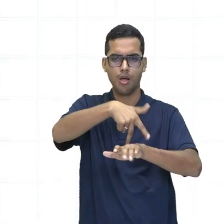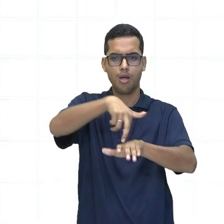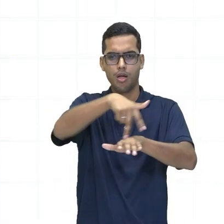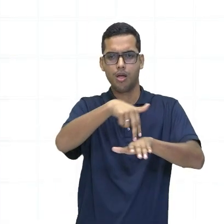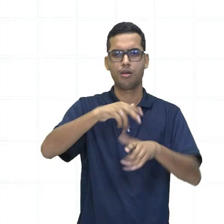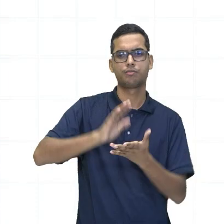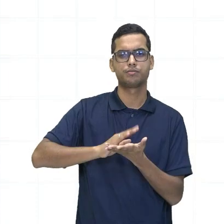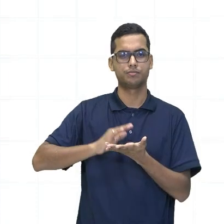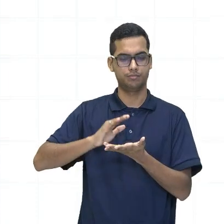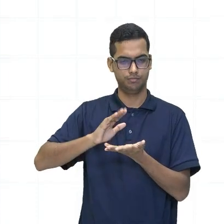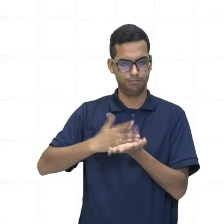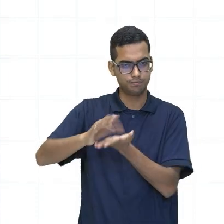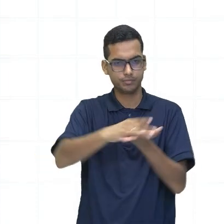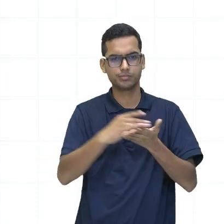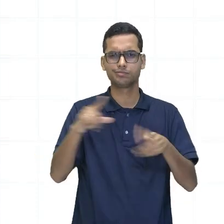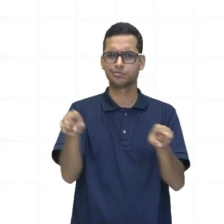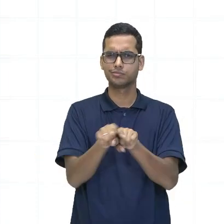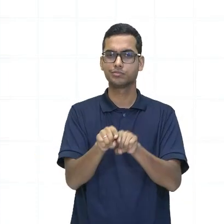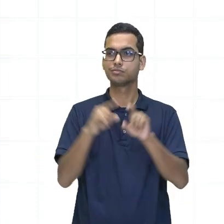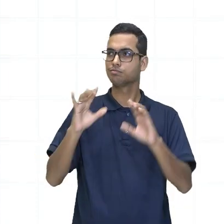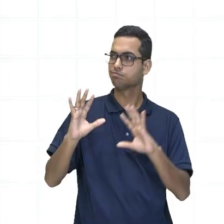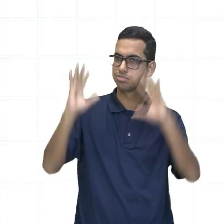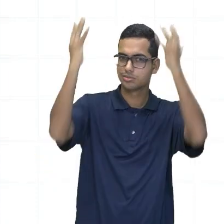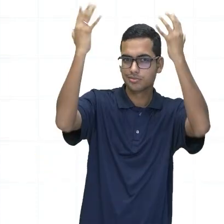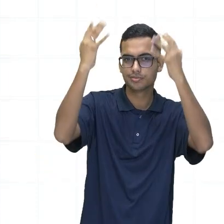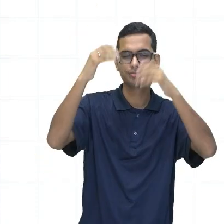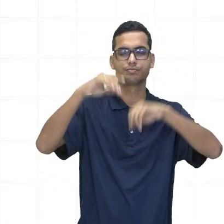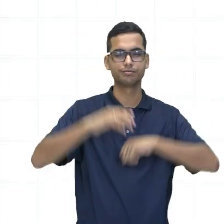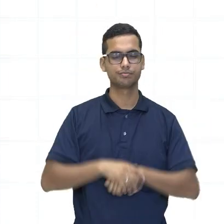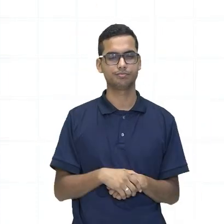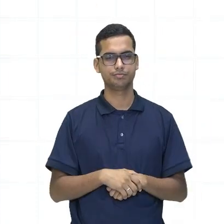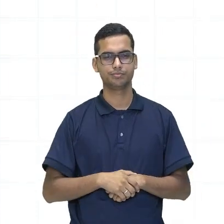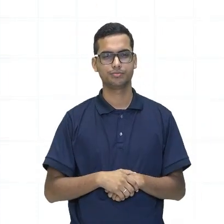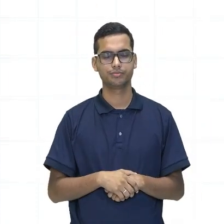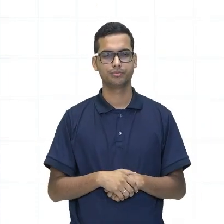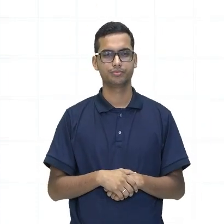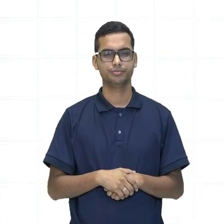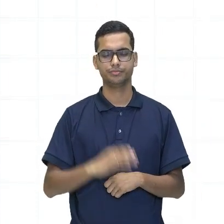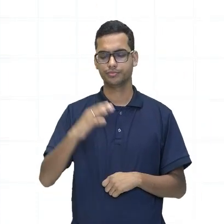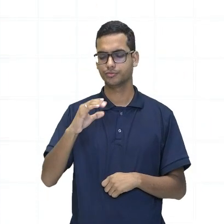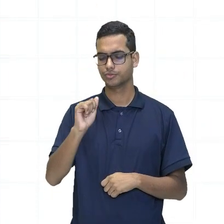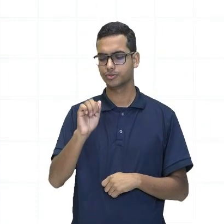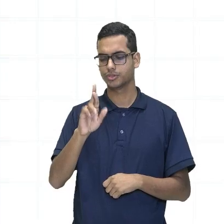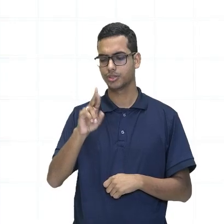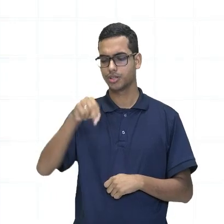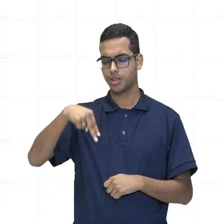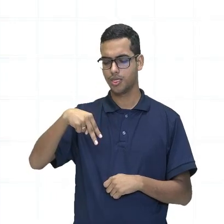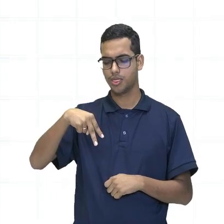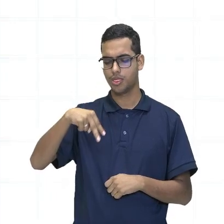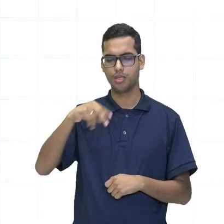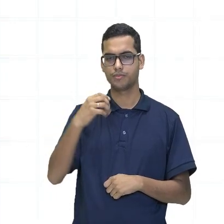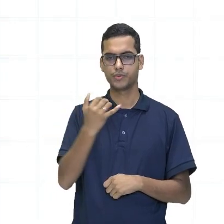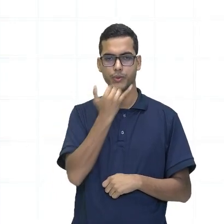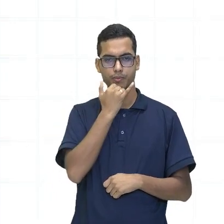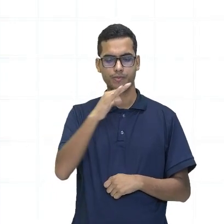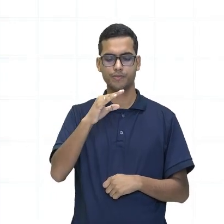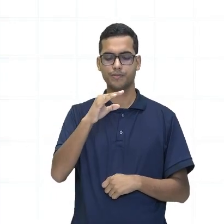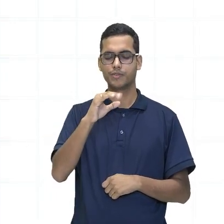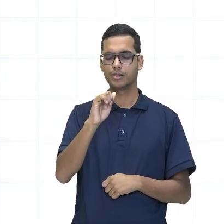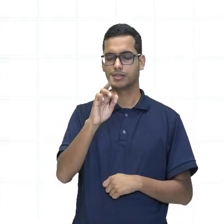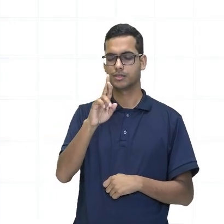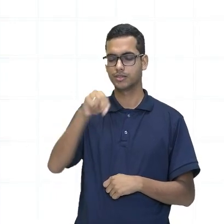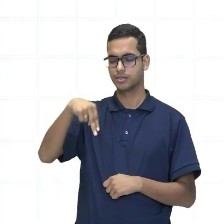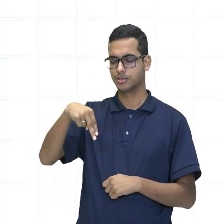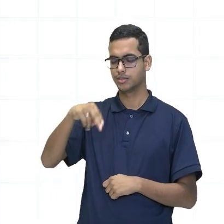certo? Quem é o carnavalesco? É o profissional que organiza o desfile de carnaval para uma escola de samba. Ele